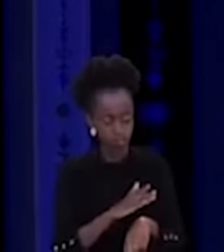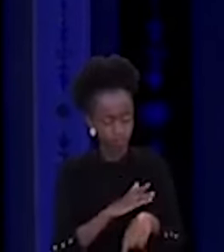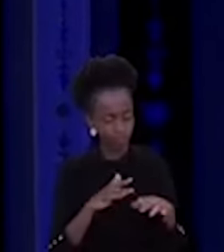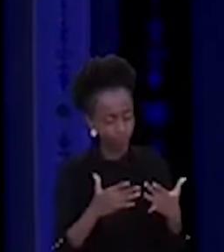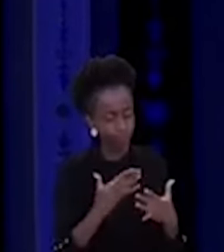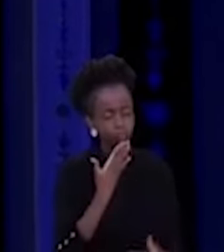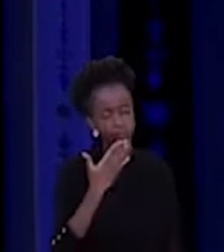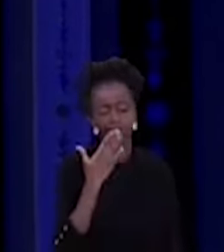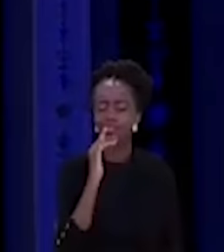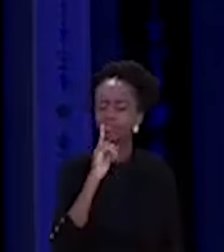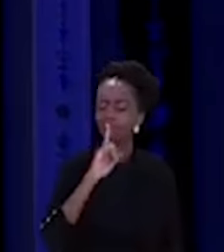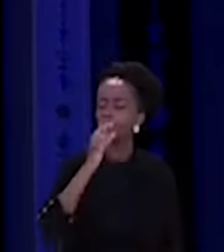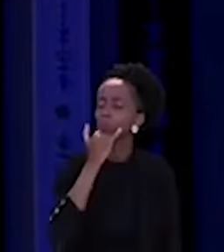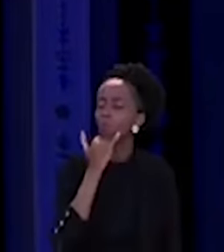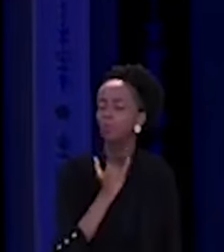Então peça perdão,